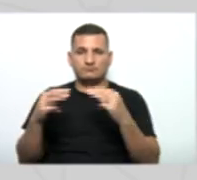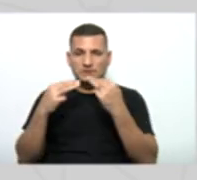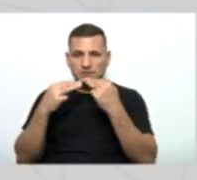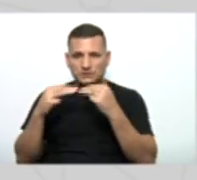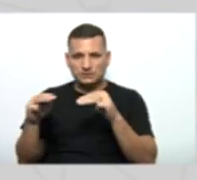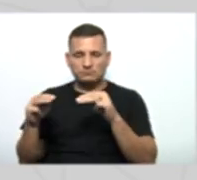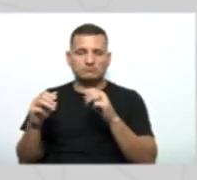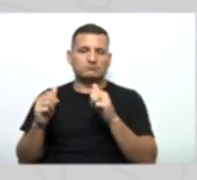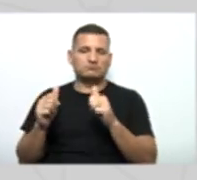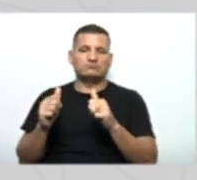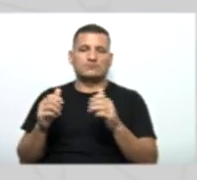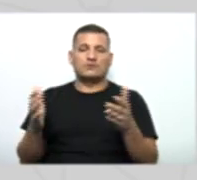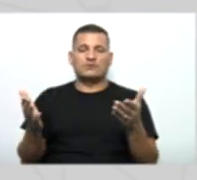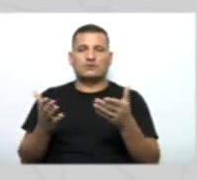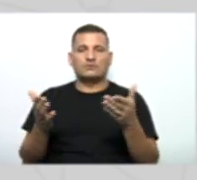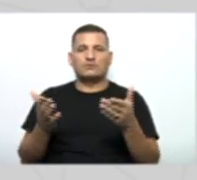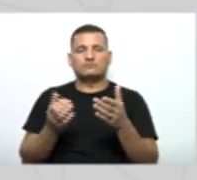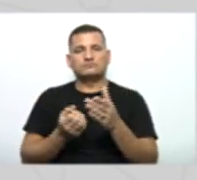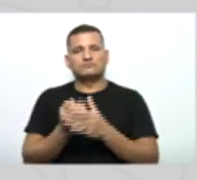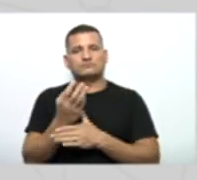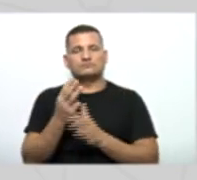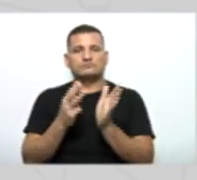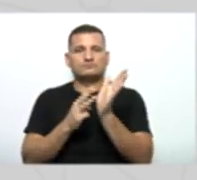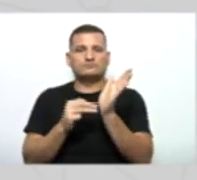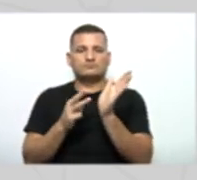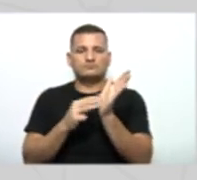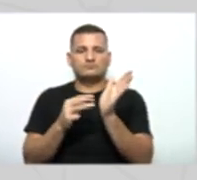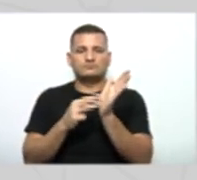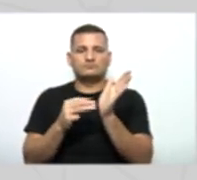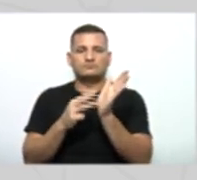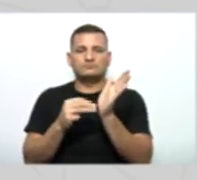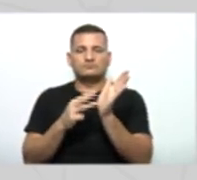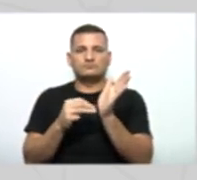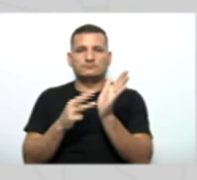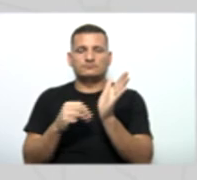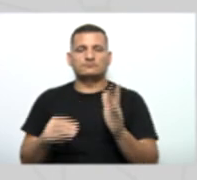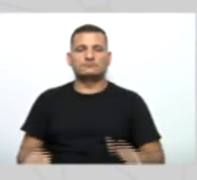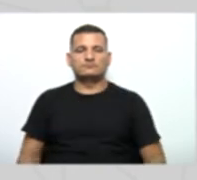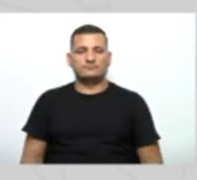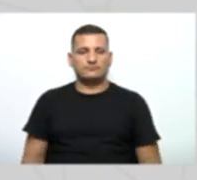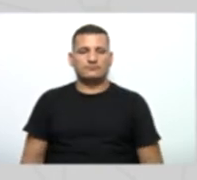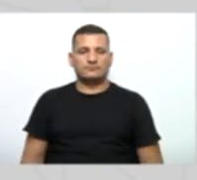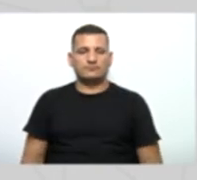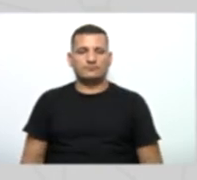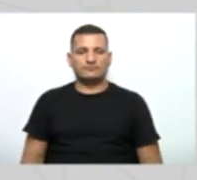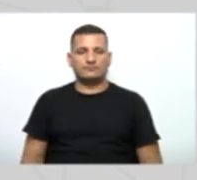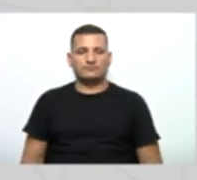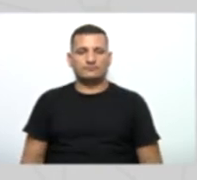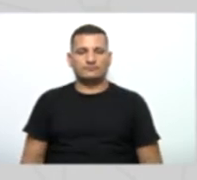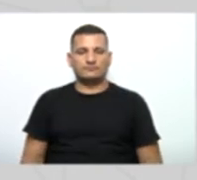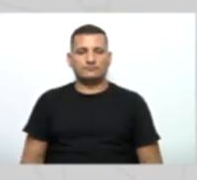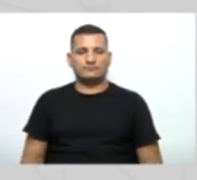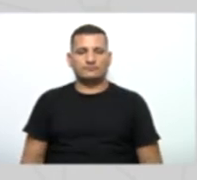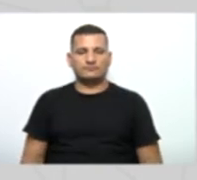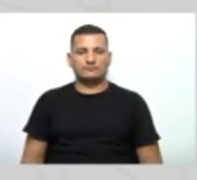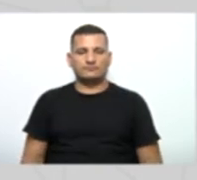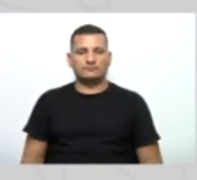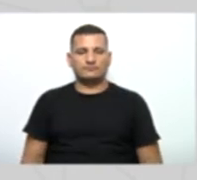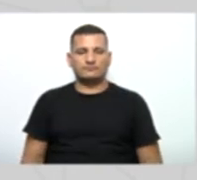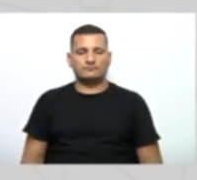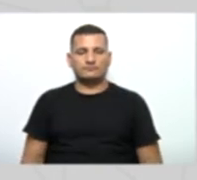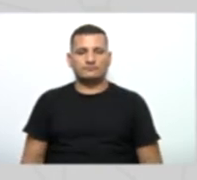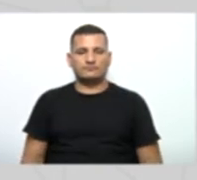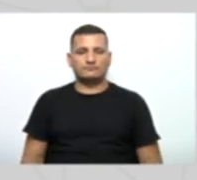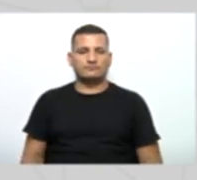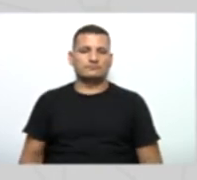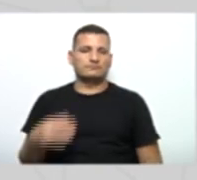agora? Criar os métodos de classe para mostrar os nossos atributos. Aqui, ó, já é agora na mesma linha do